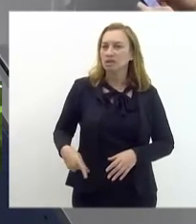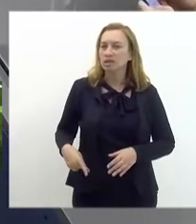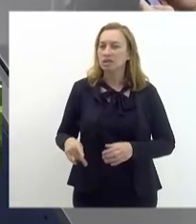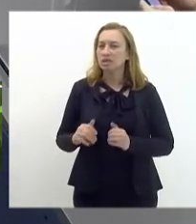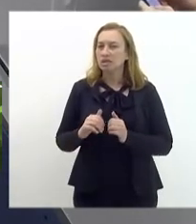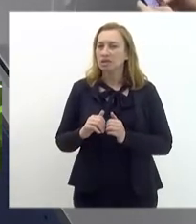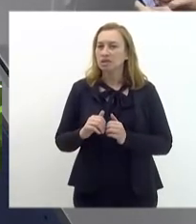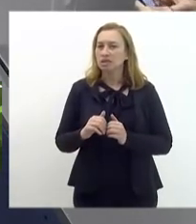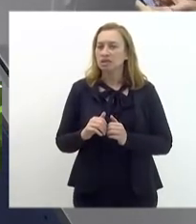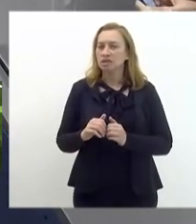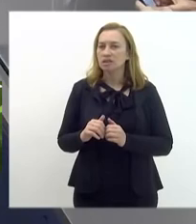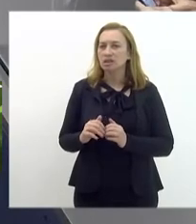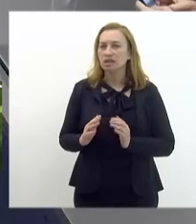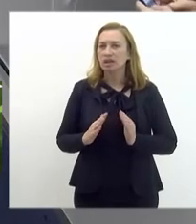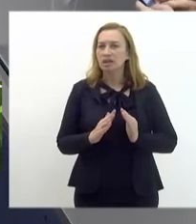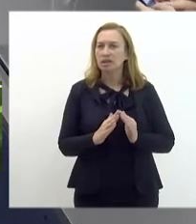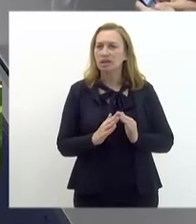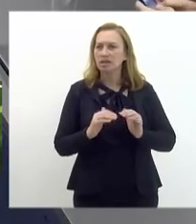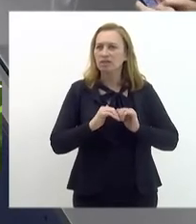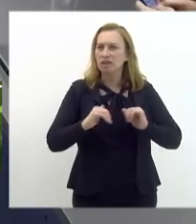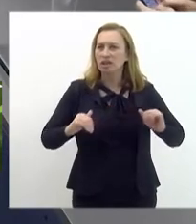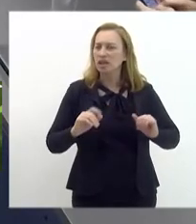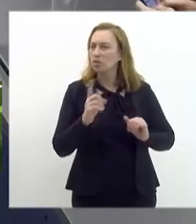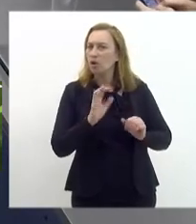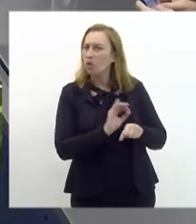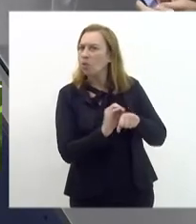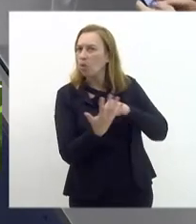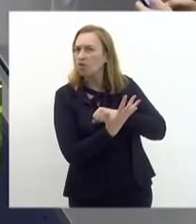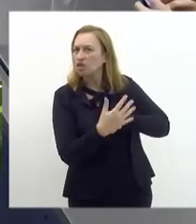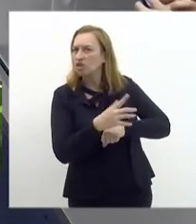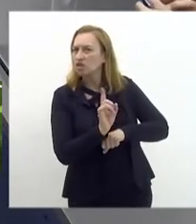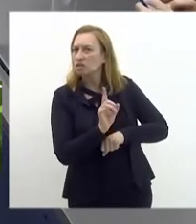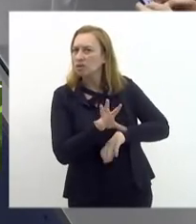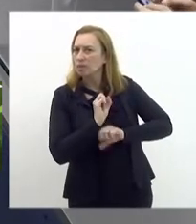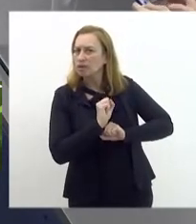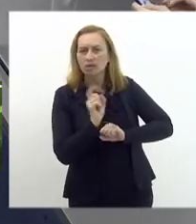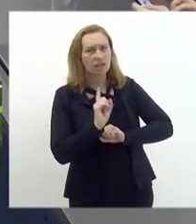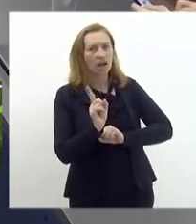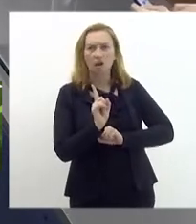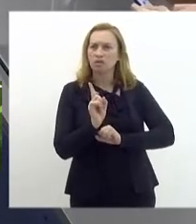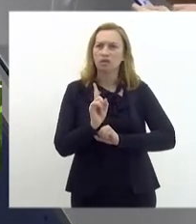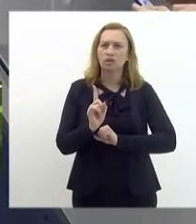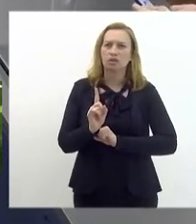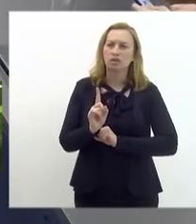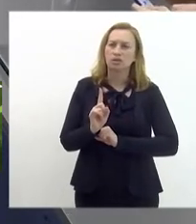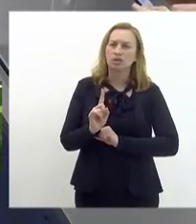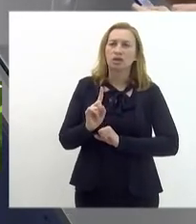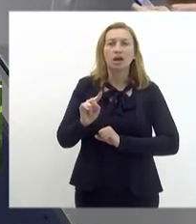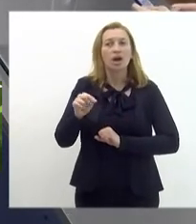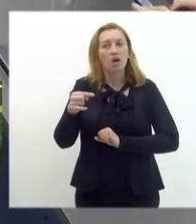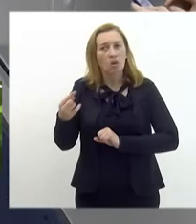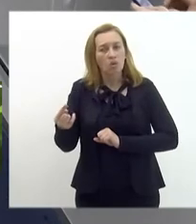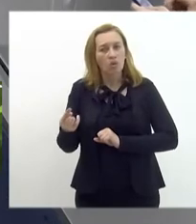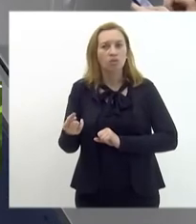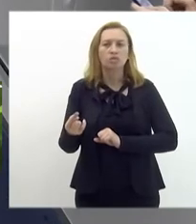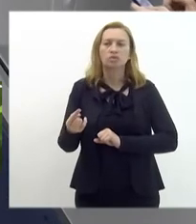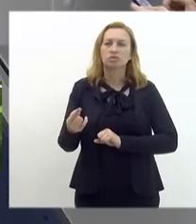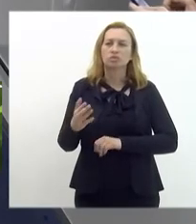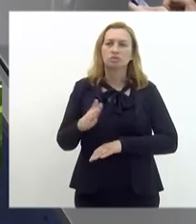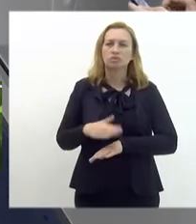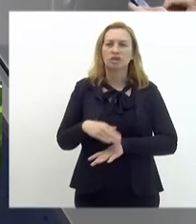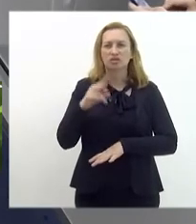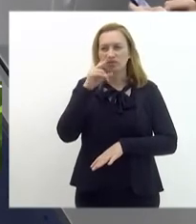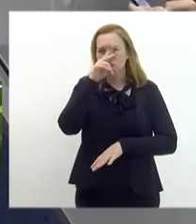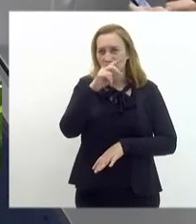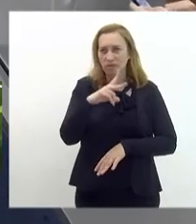médica, então nós estamos aí nessa luta. Não é Covid, não, né? Hã? Não é Covid, não. Não, não. É algo. Não é que o senhor está sem próximo. Máscara, então